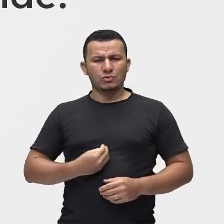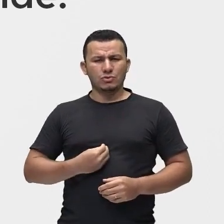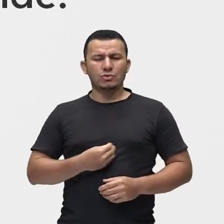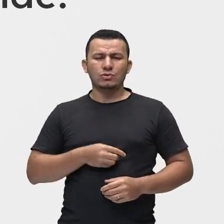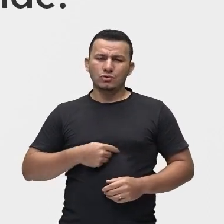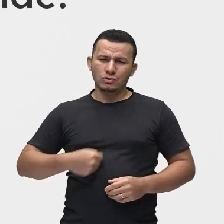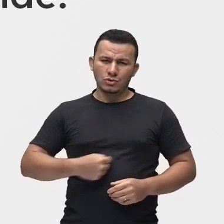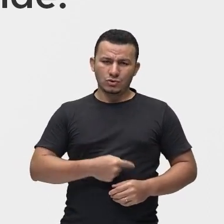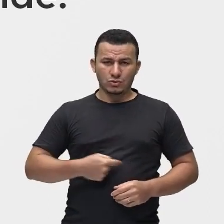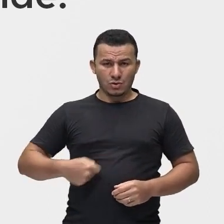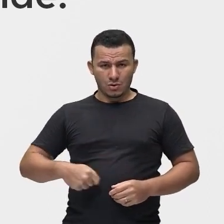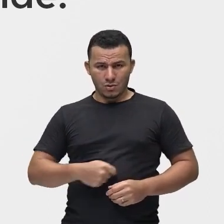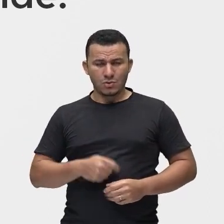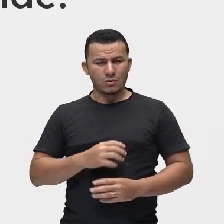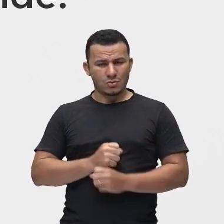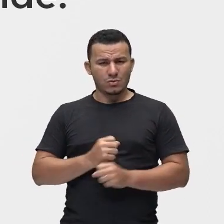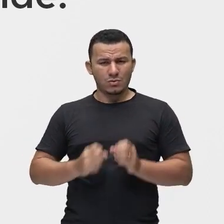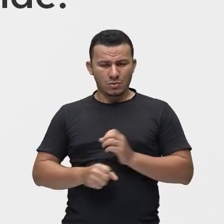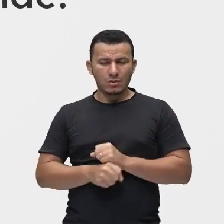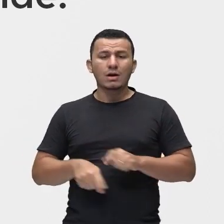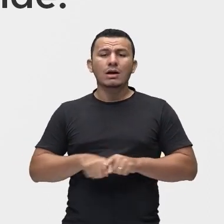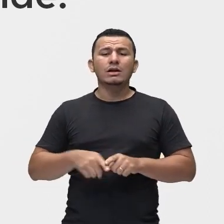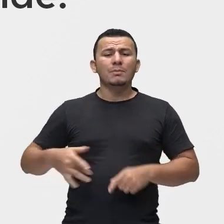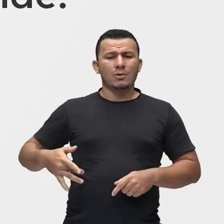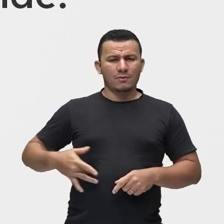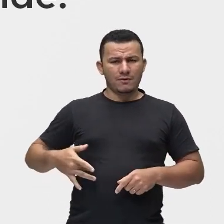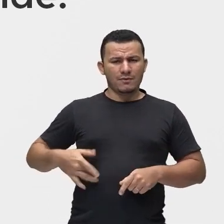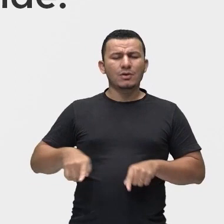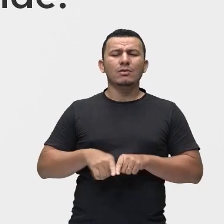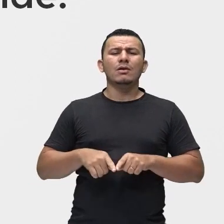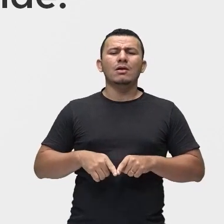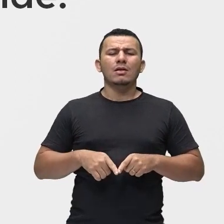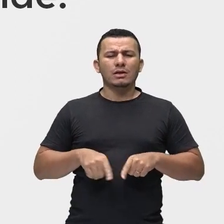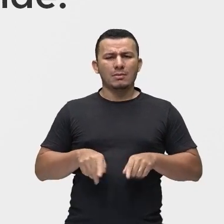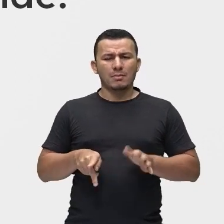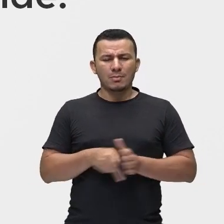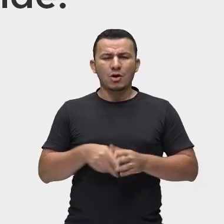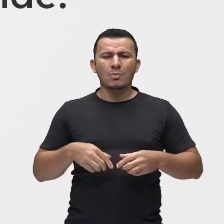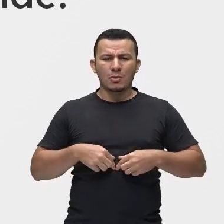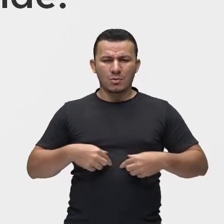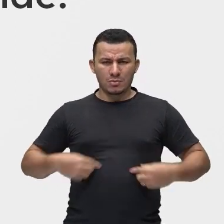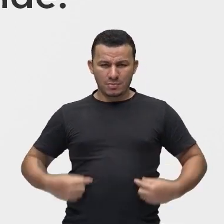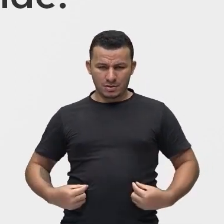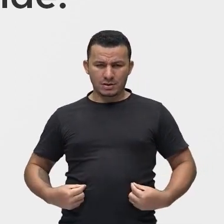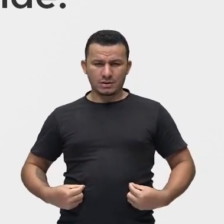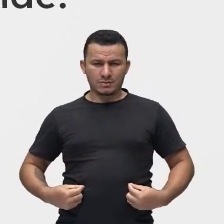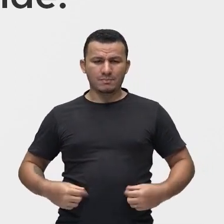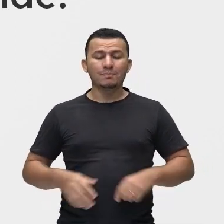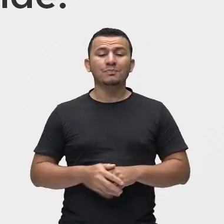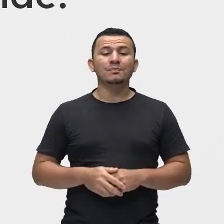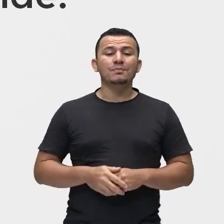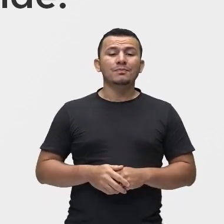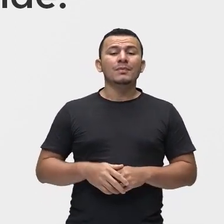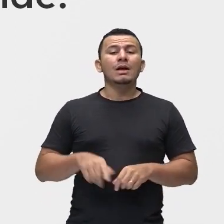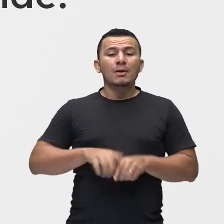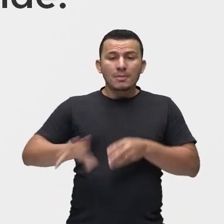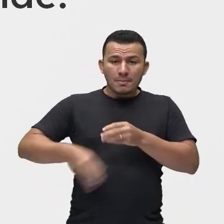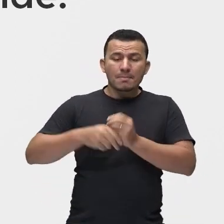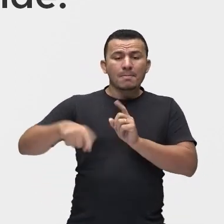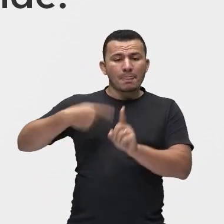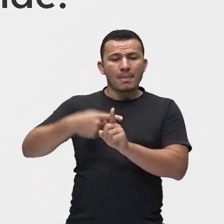e o pâncreas. Esse grupo aí também de células vai se diferenciar no timo, tireoide e